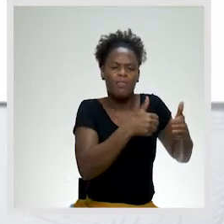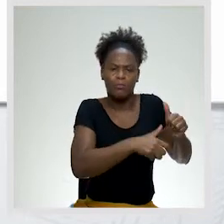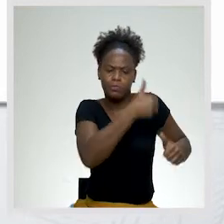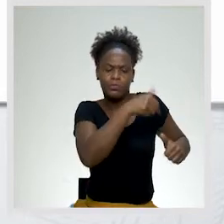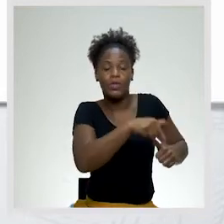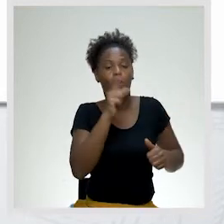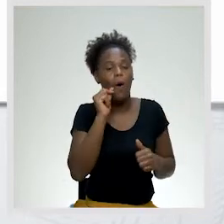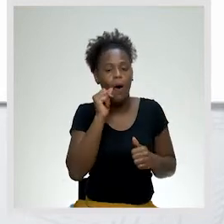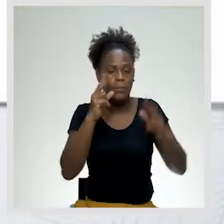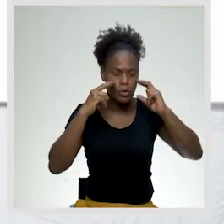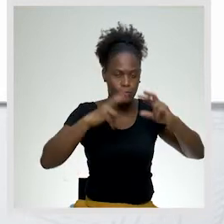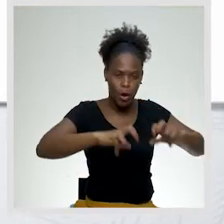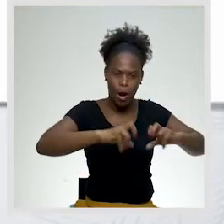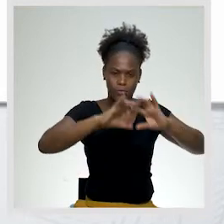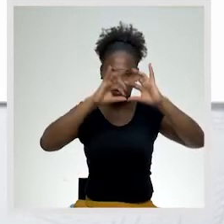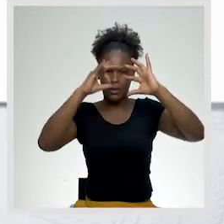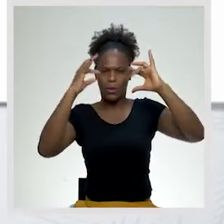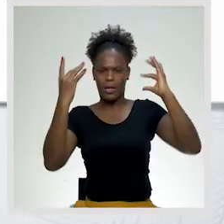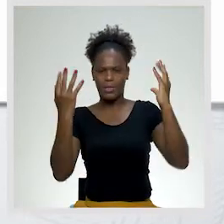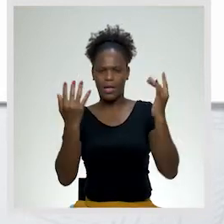homem explorar a natureza?